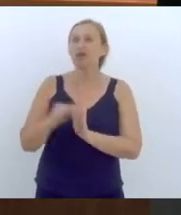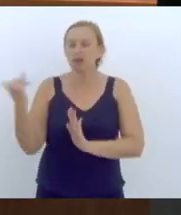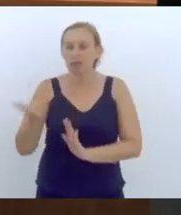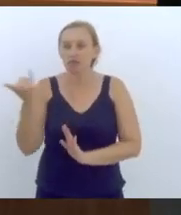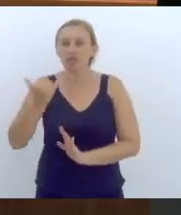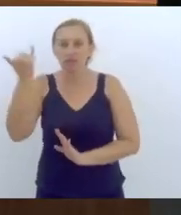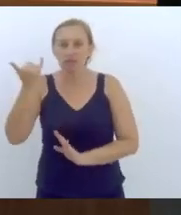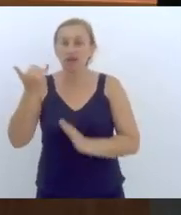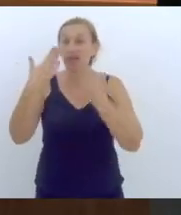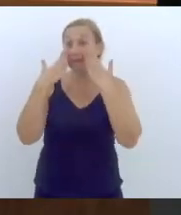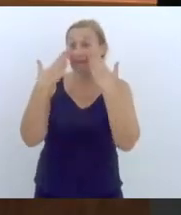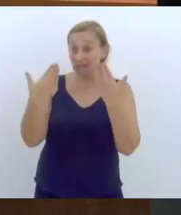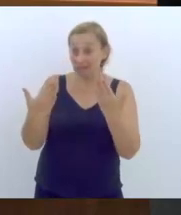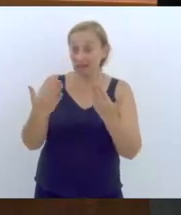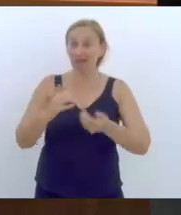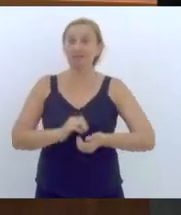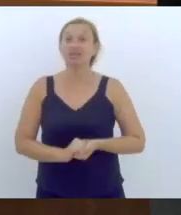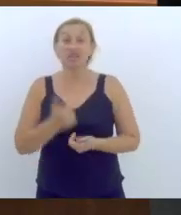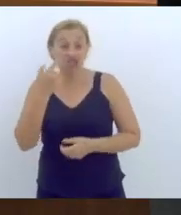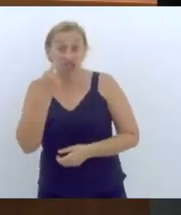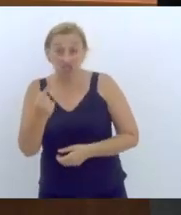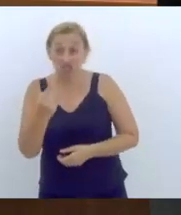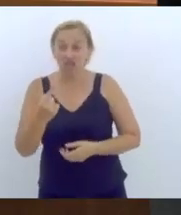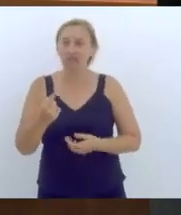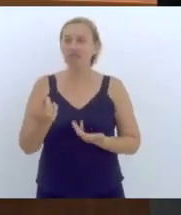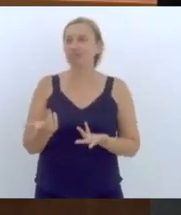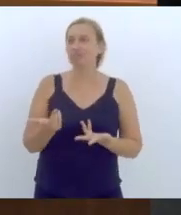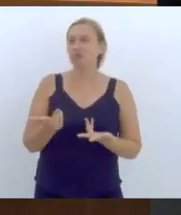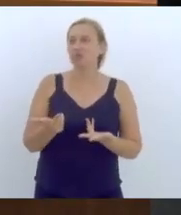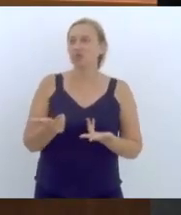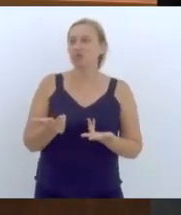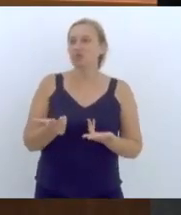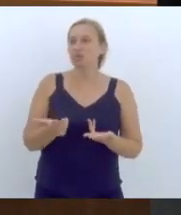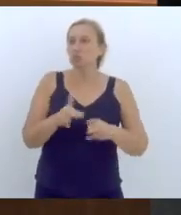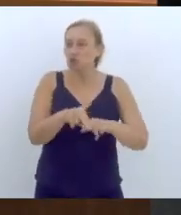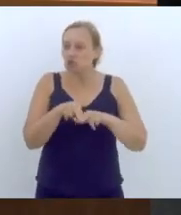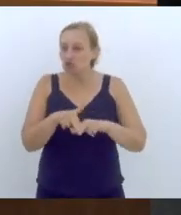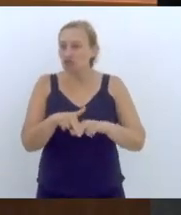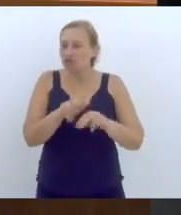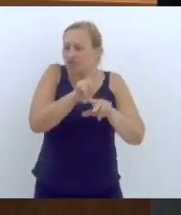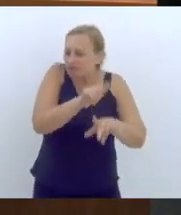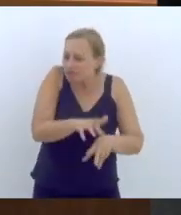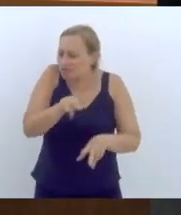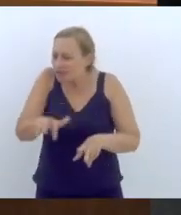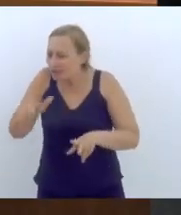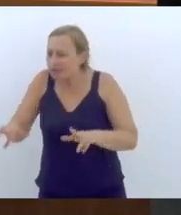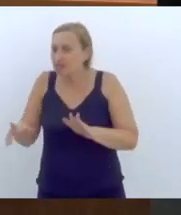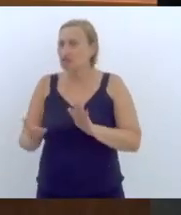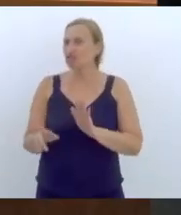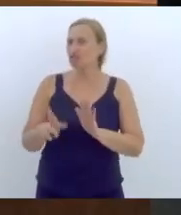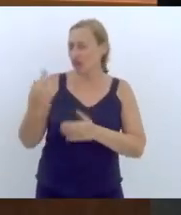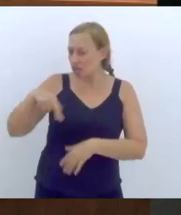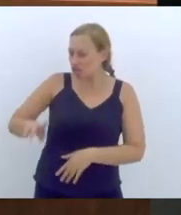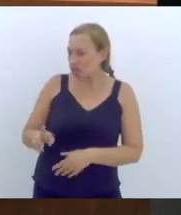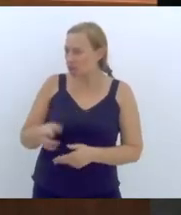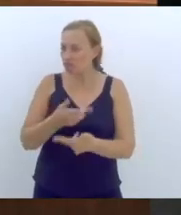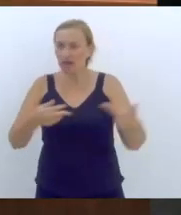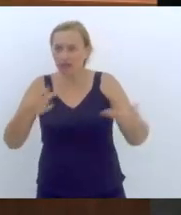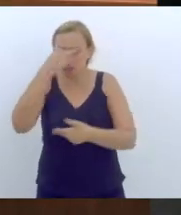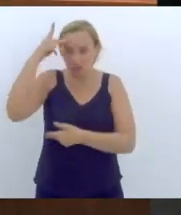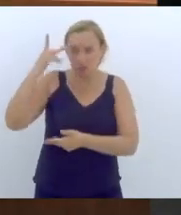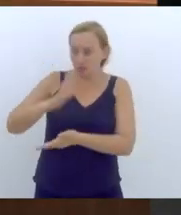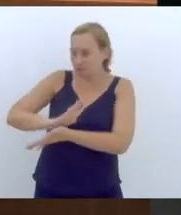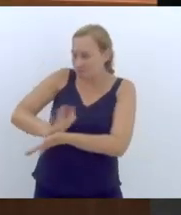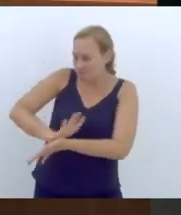de apresentá-lo, porque a gente vê que, em razão das suas, de diferentes religiões, muitas pessoas são